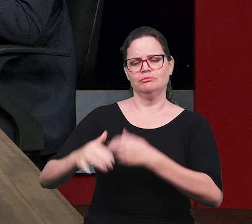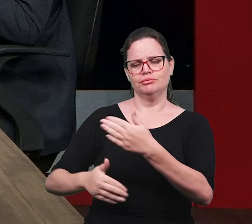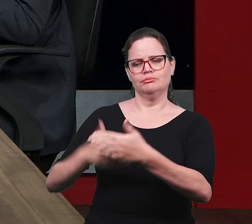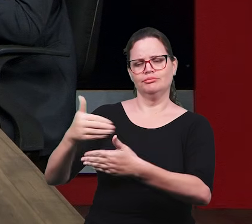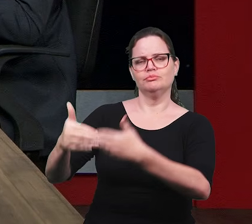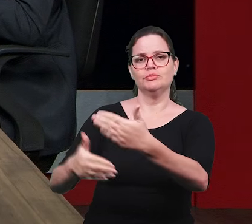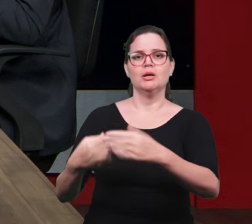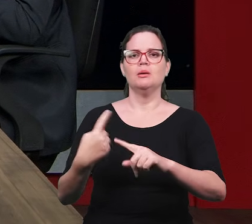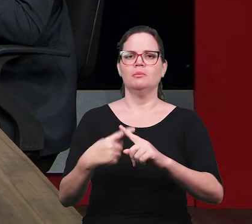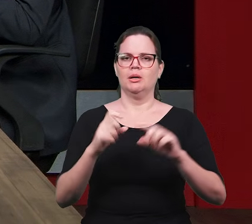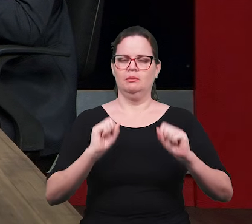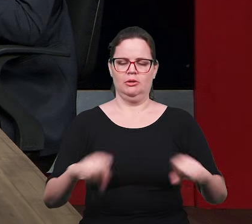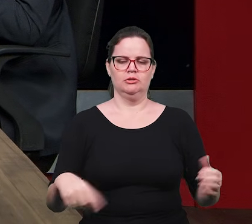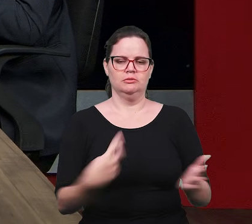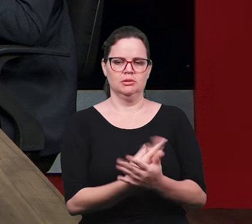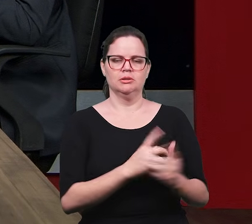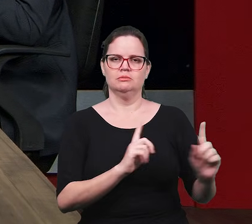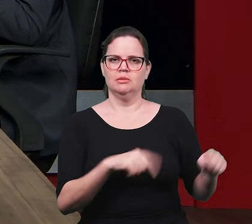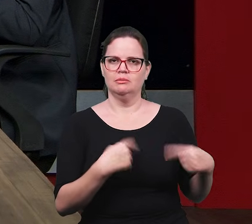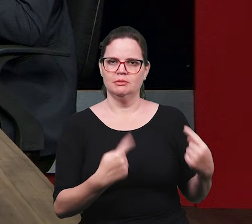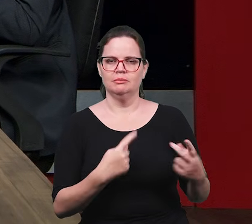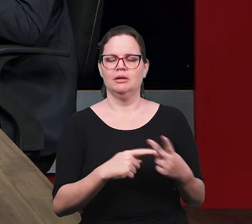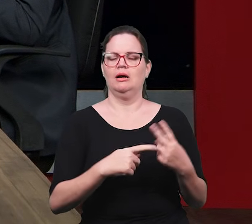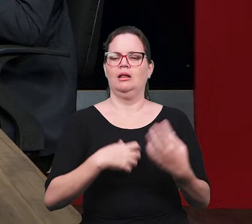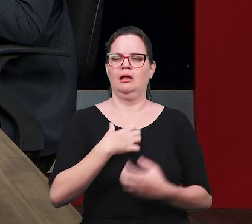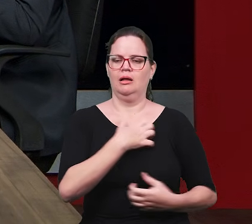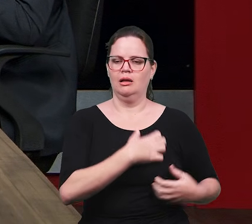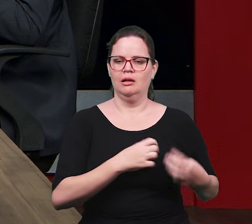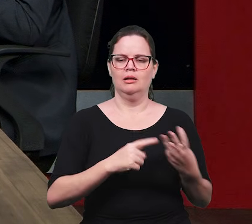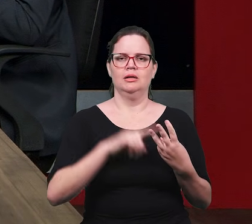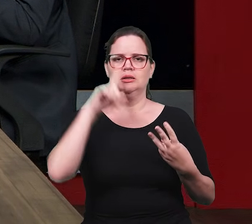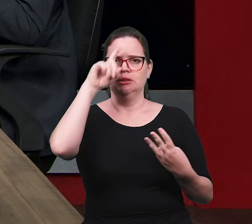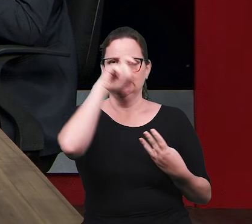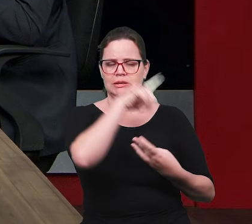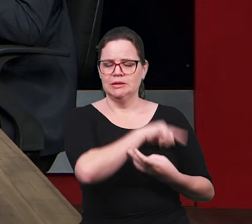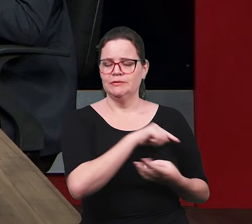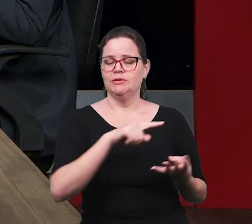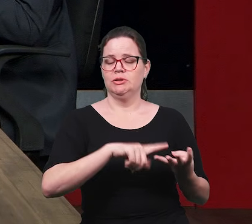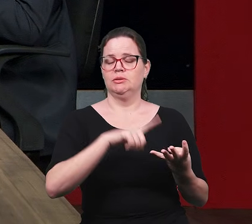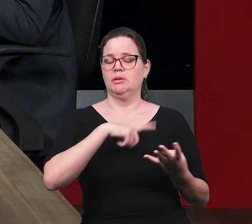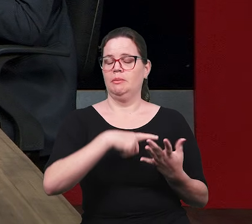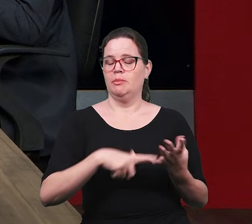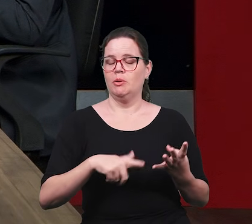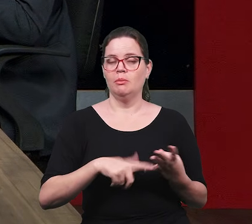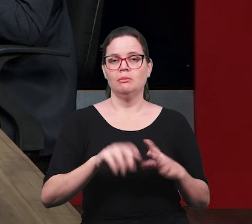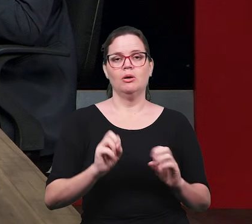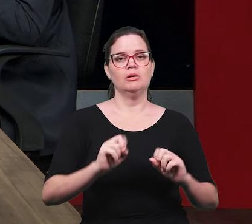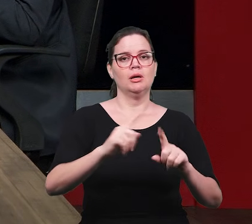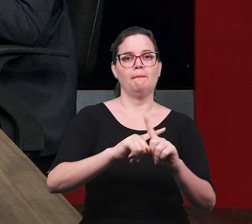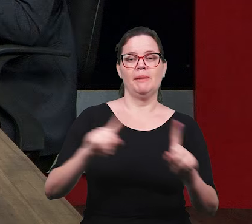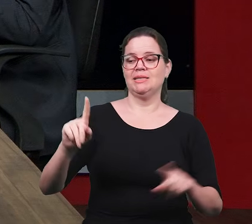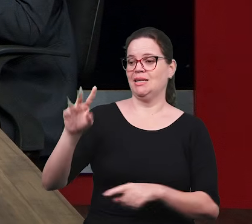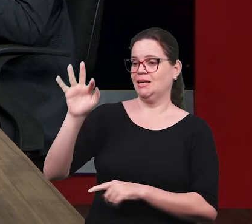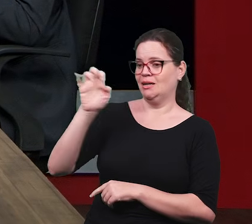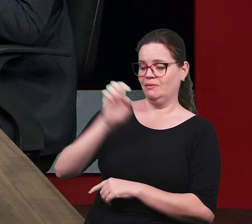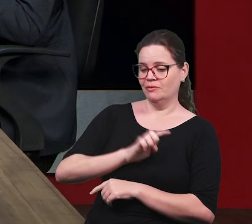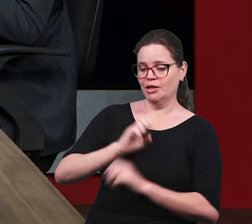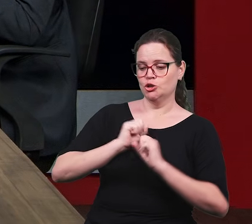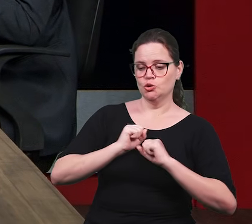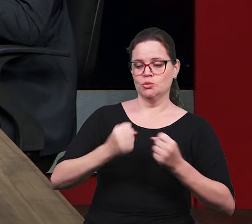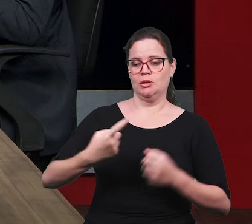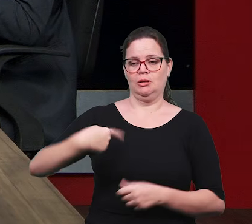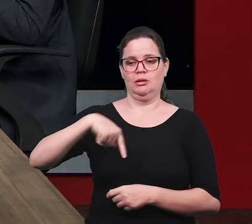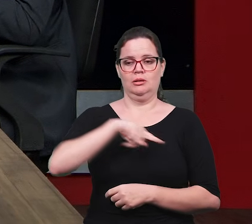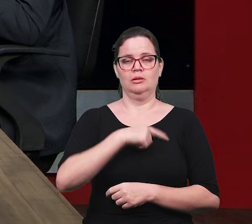haja tribulações, ainda que haja situações completamente adversas, mas é a fé que vai sustentar a vida do